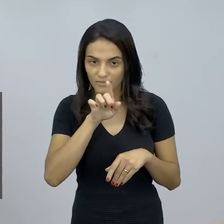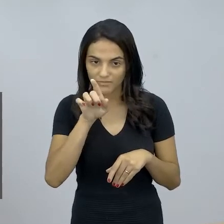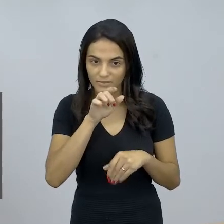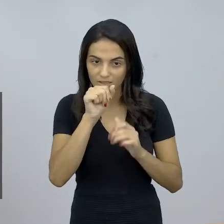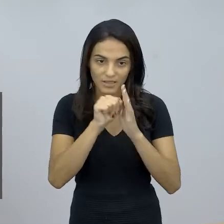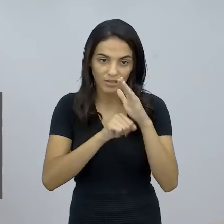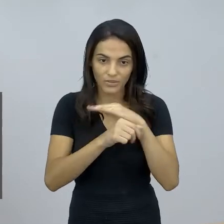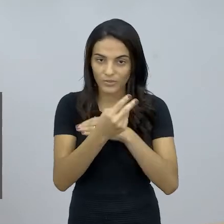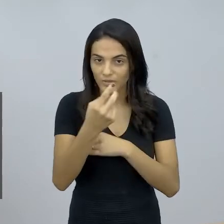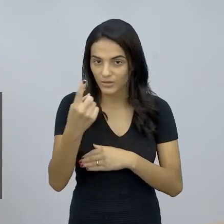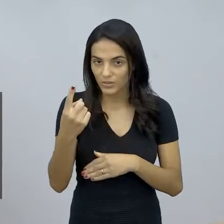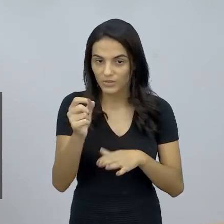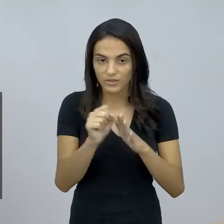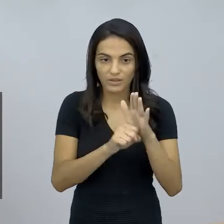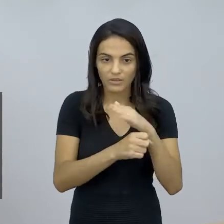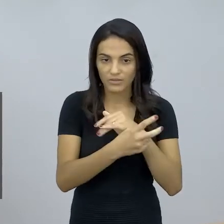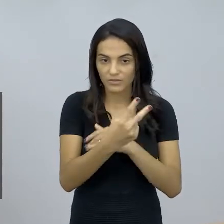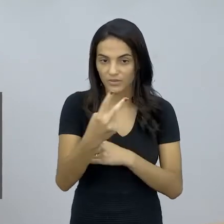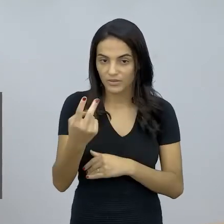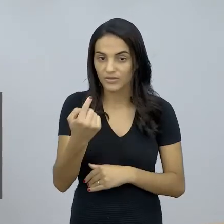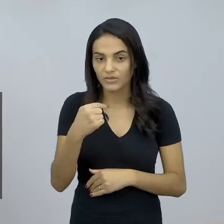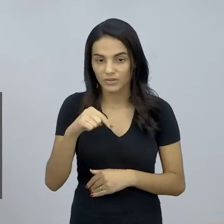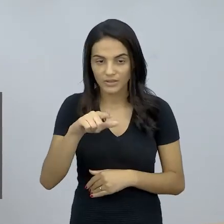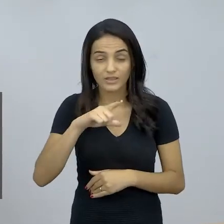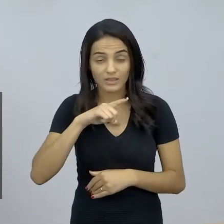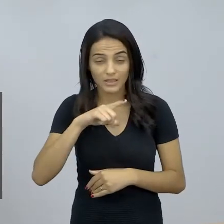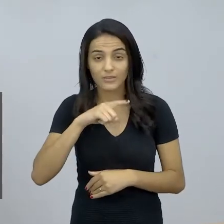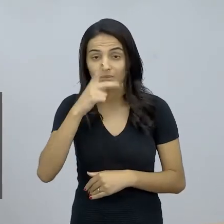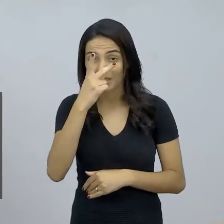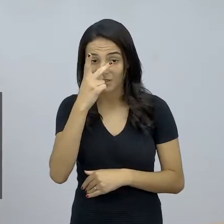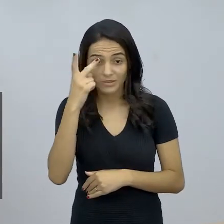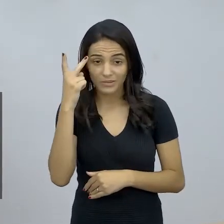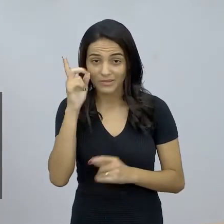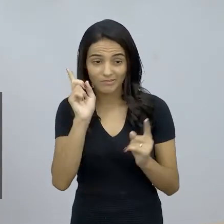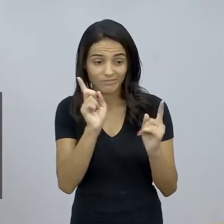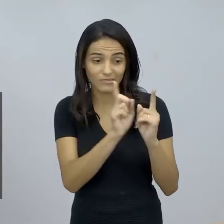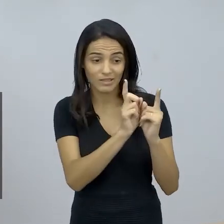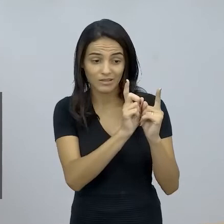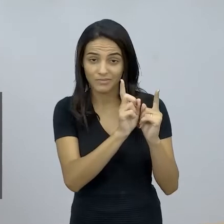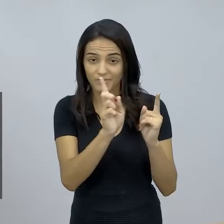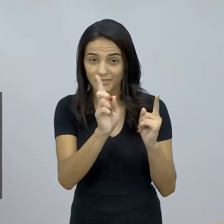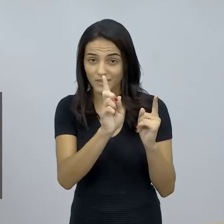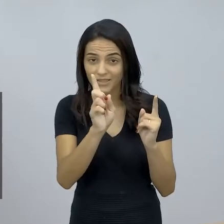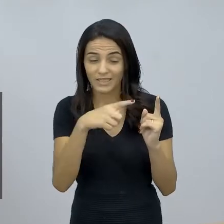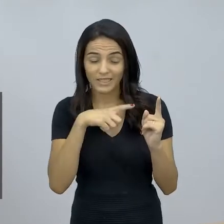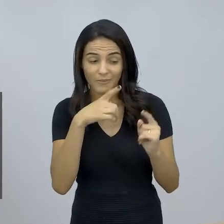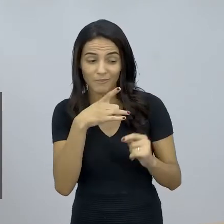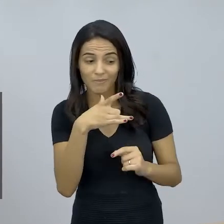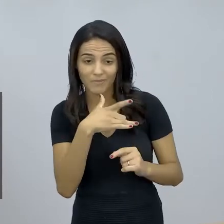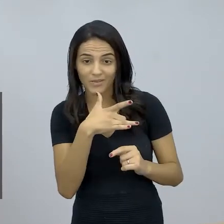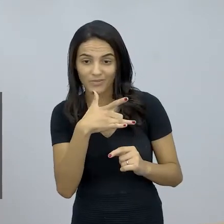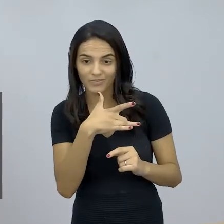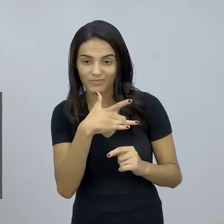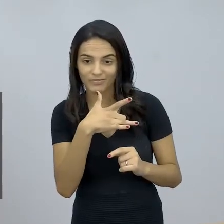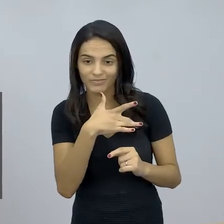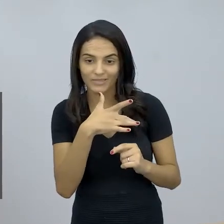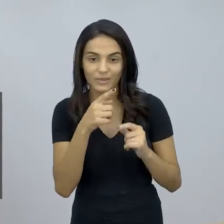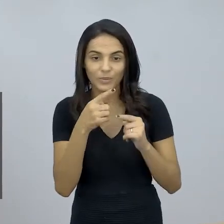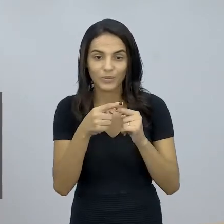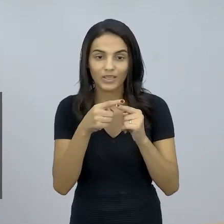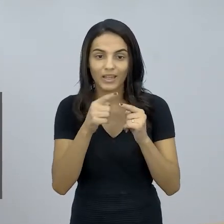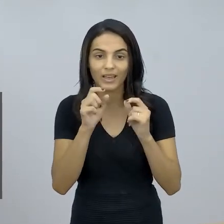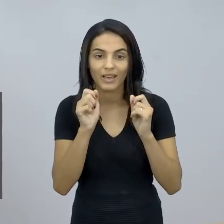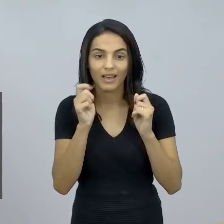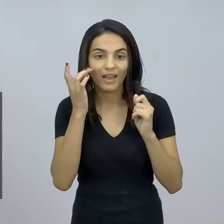sim, e ainda a gente tem pessoas que não se aproximam, que têm receio, porque acha que,